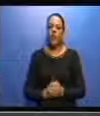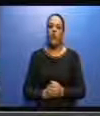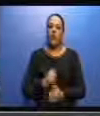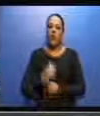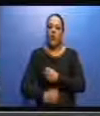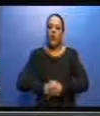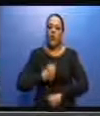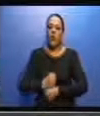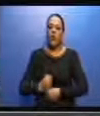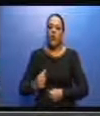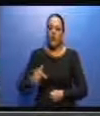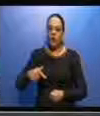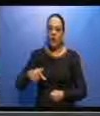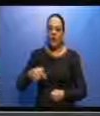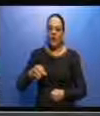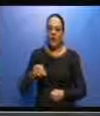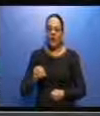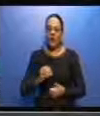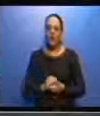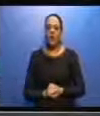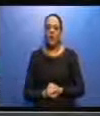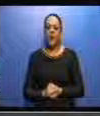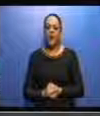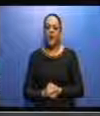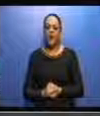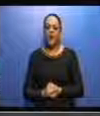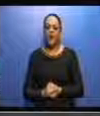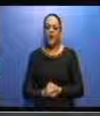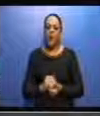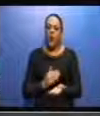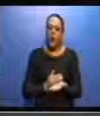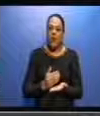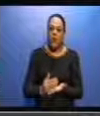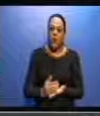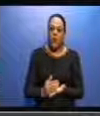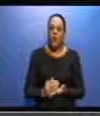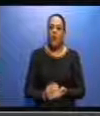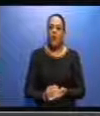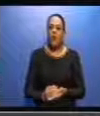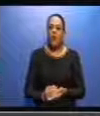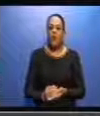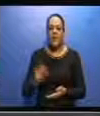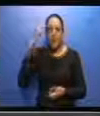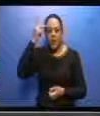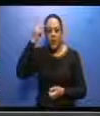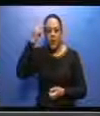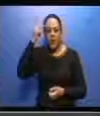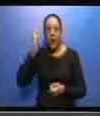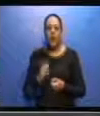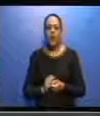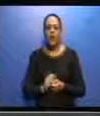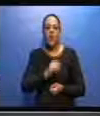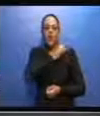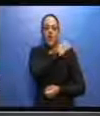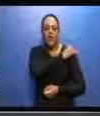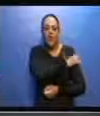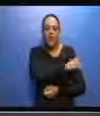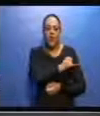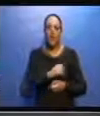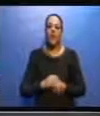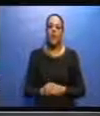inicialmente nas grandes capitais de estados como são paulo rio de janeiro belo horizonte porto alegre